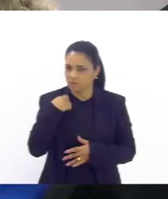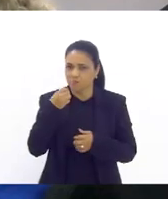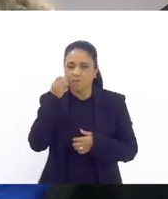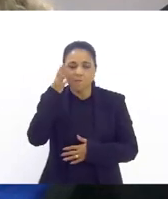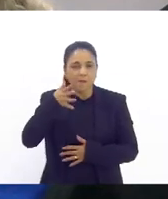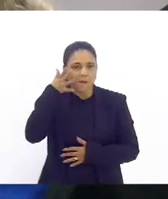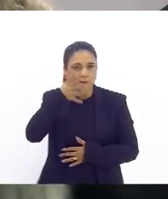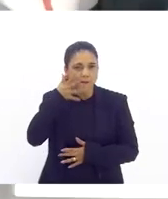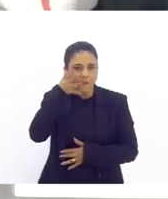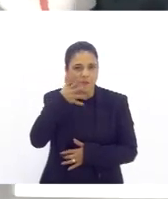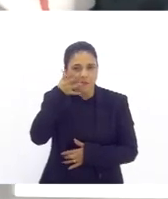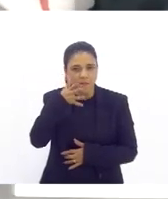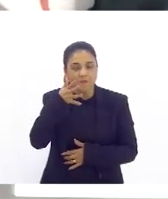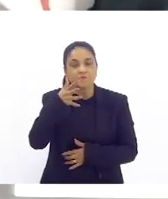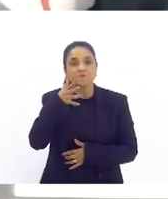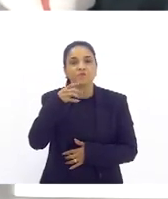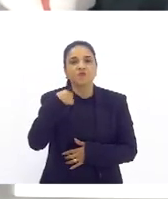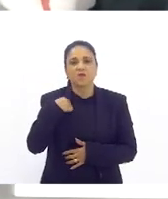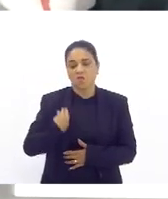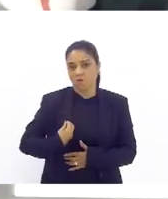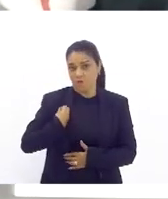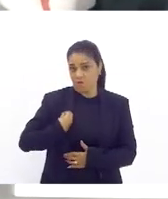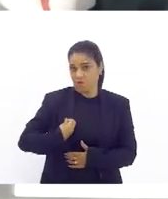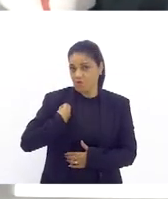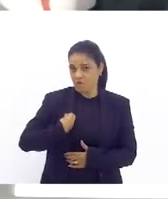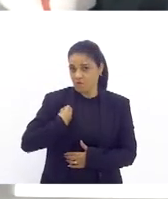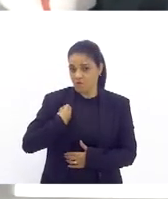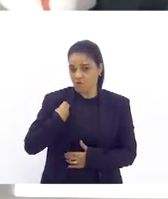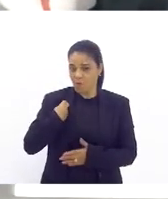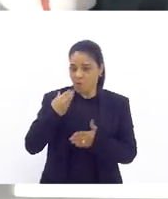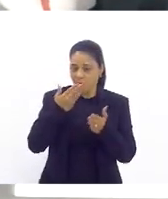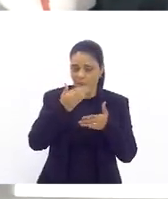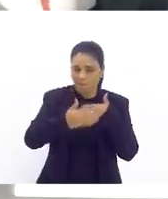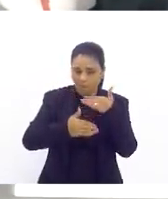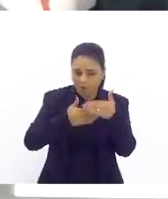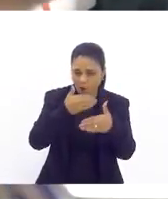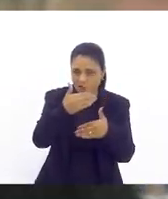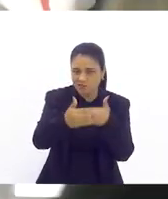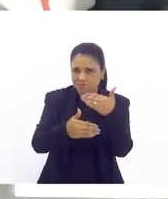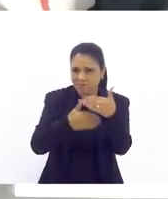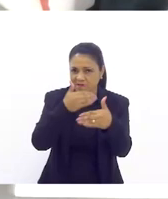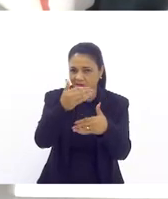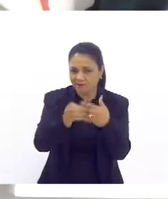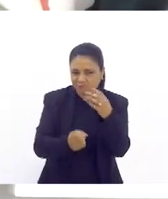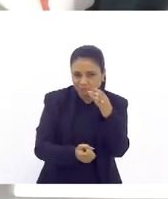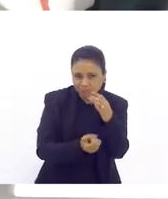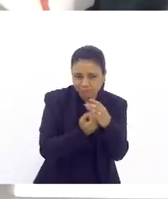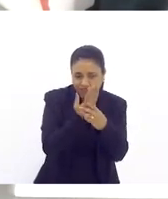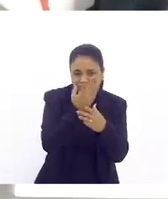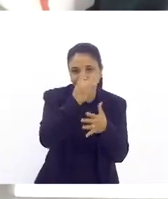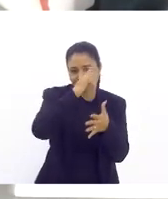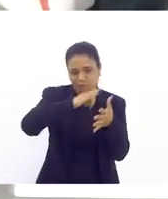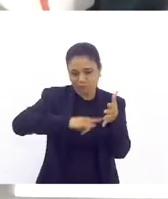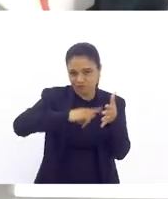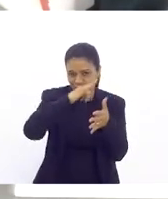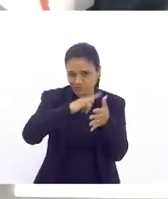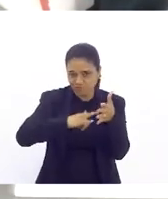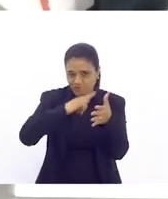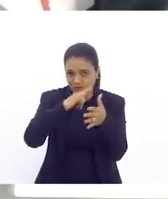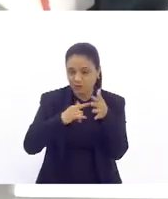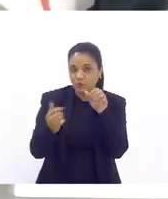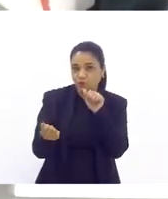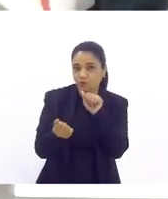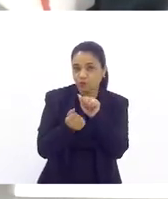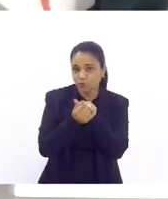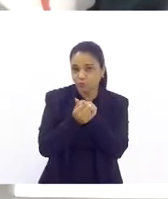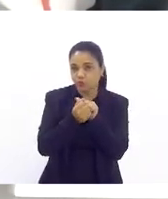uma fala de quem viveu todo o processo de construção desse documento junto com né